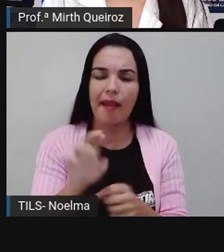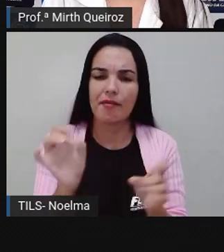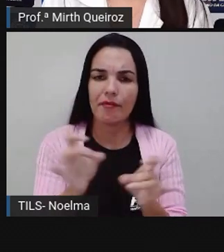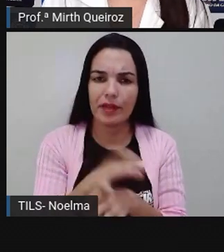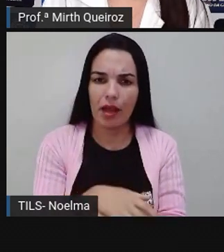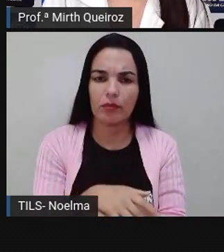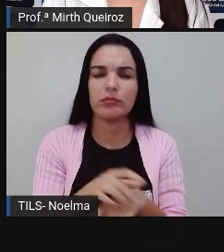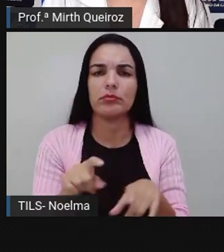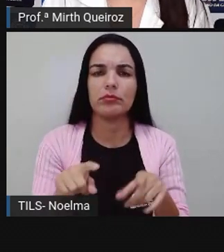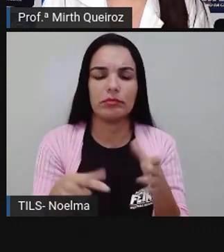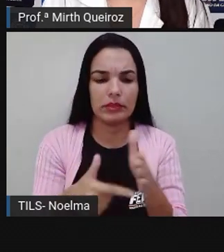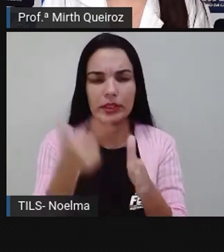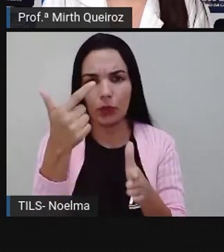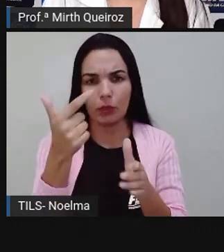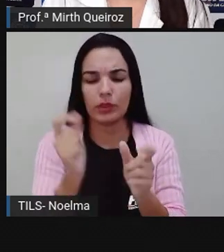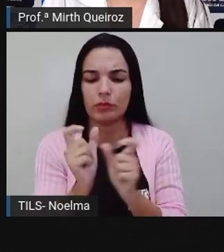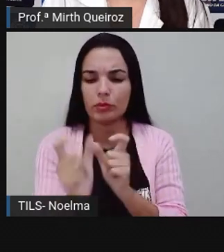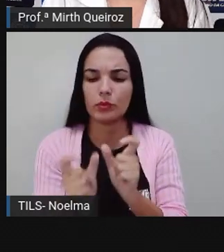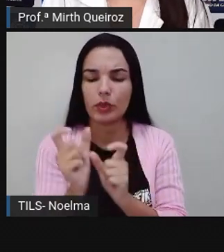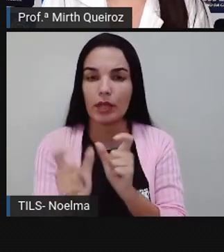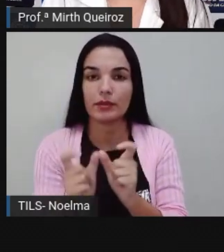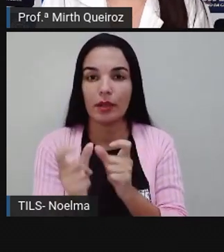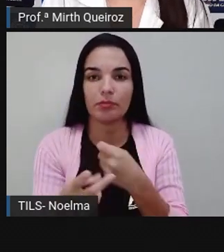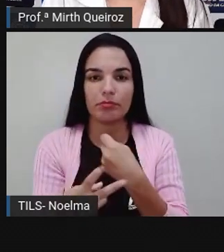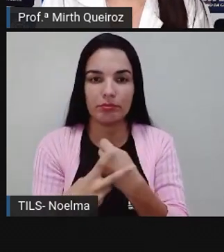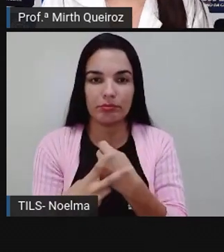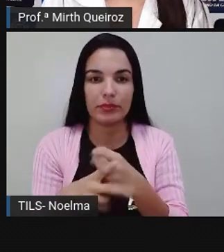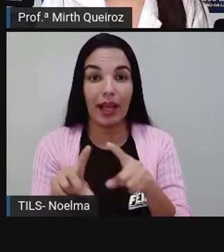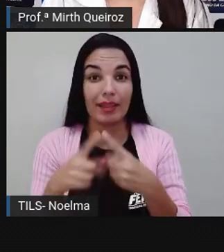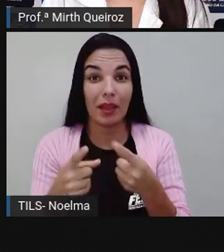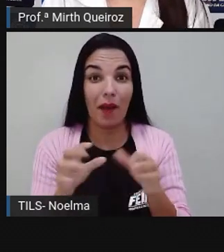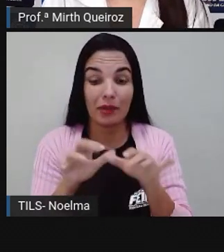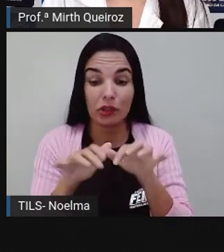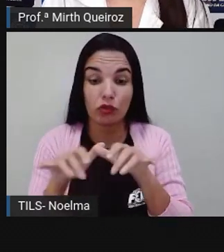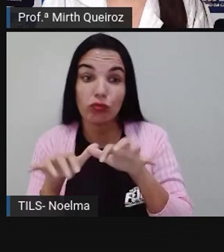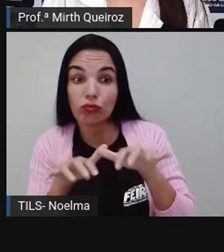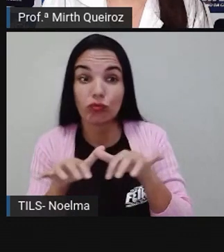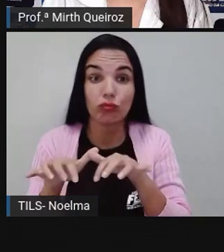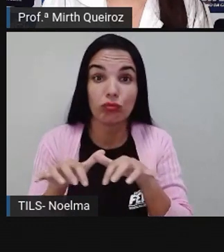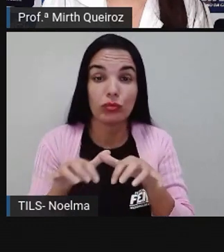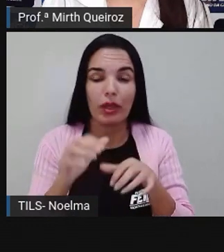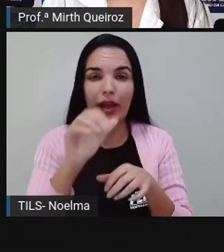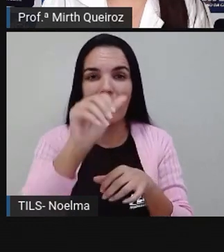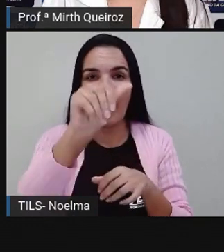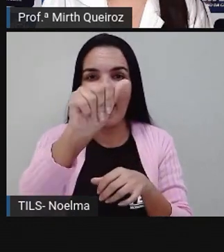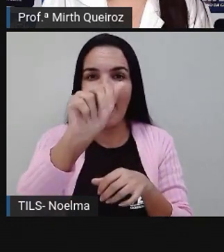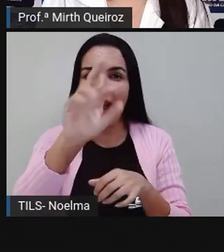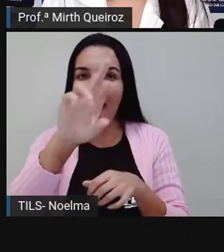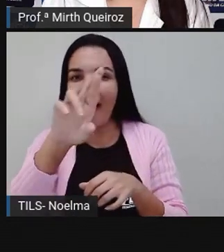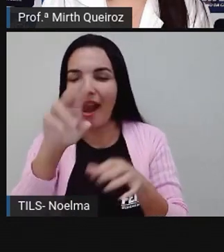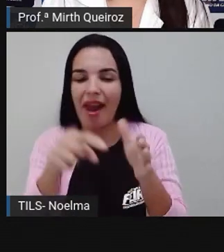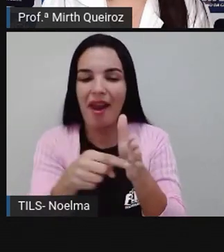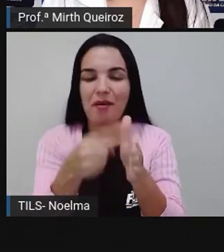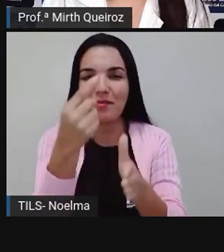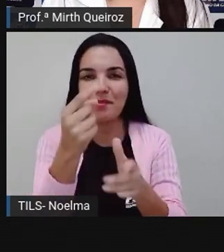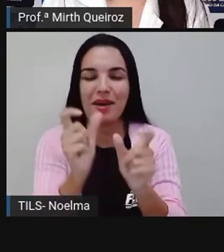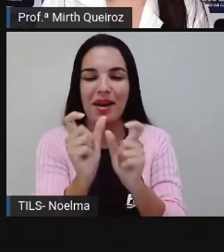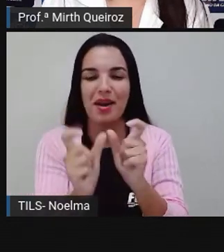ER, segunda conjugação. Tocar, termina em AR,